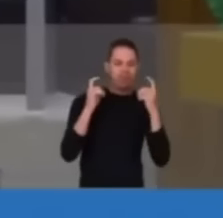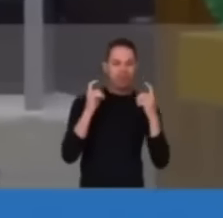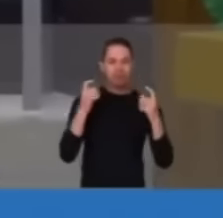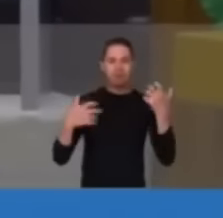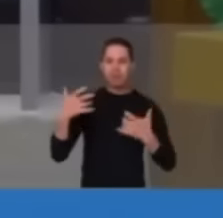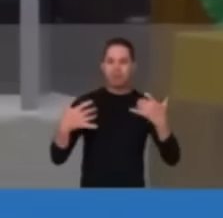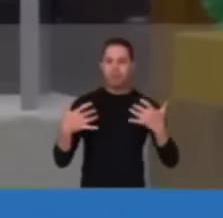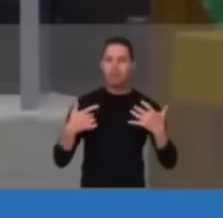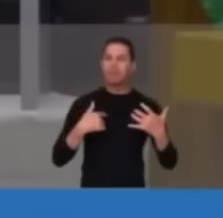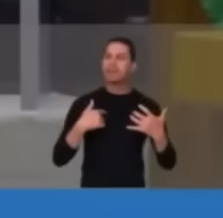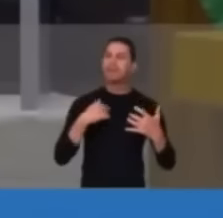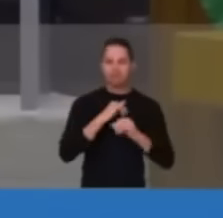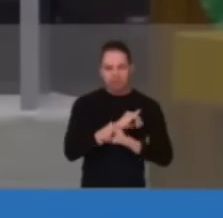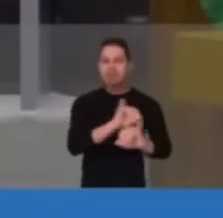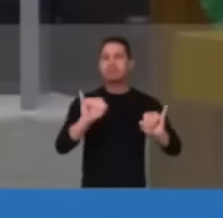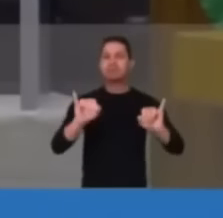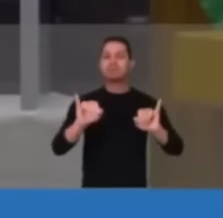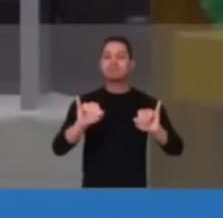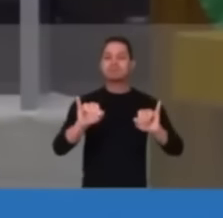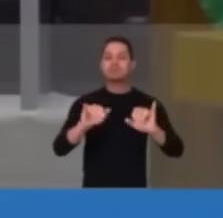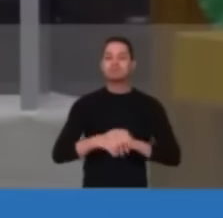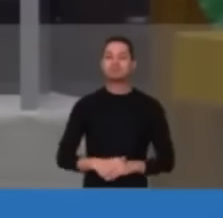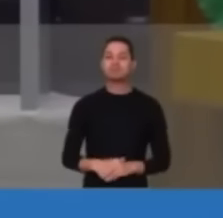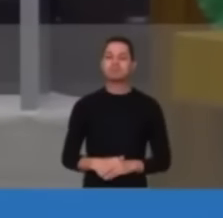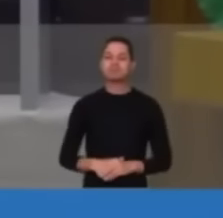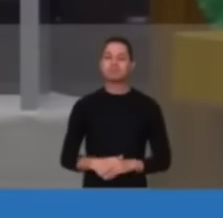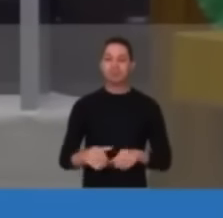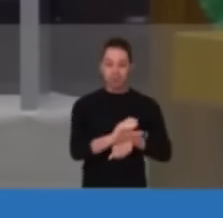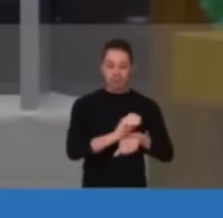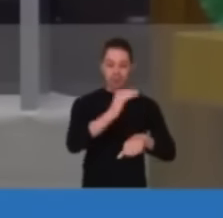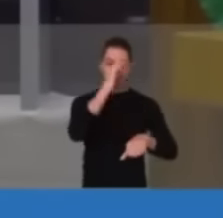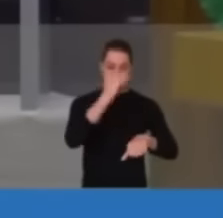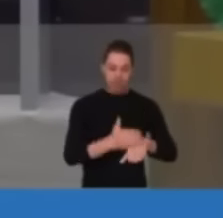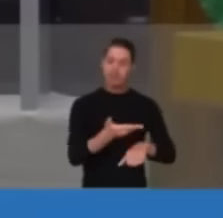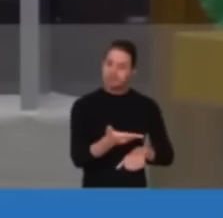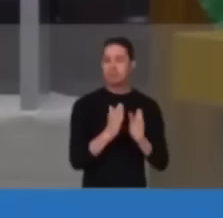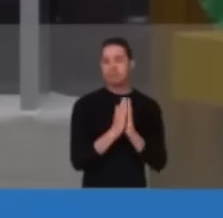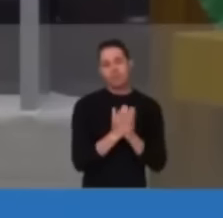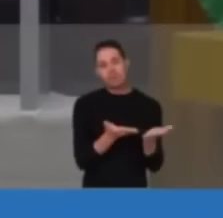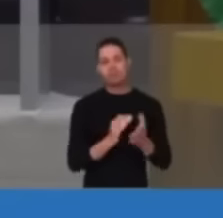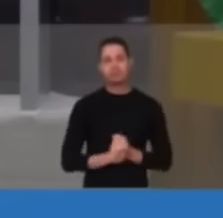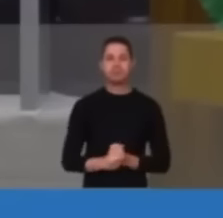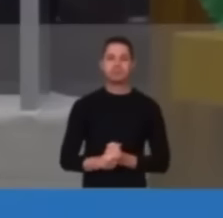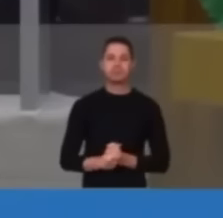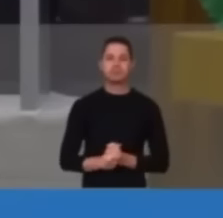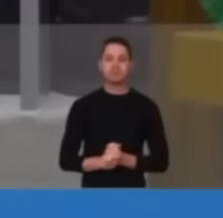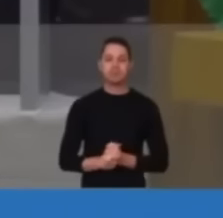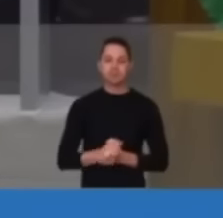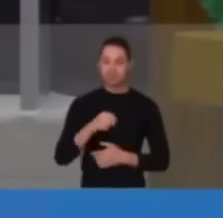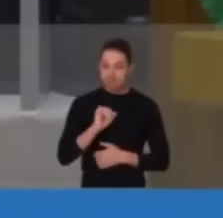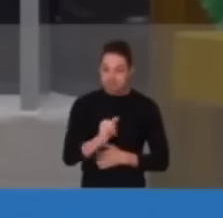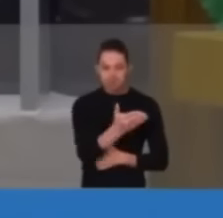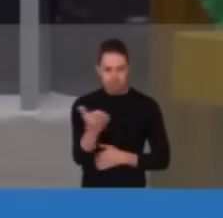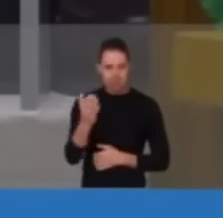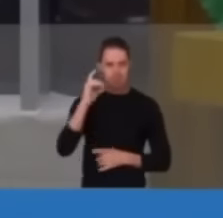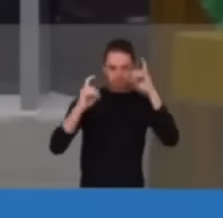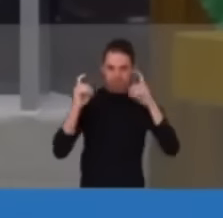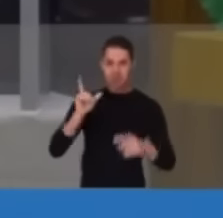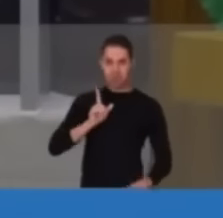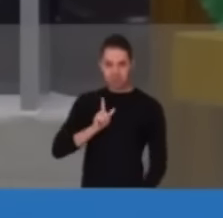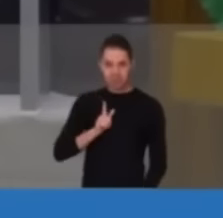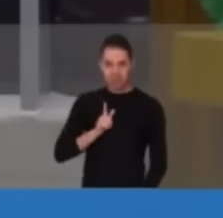pesso só tenho uma coisa dizer não firam a constituição se vocês estão preocupados que